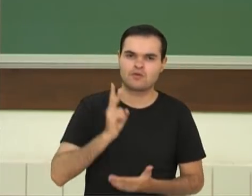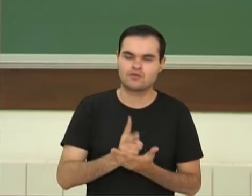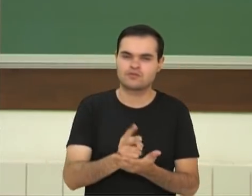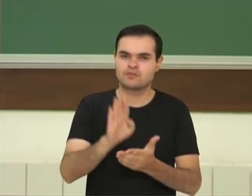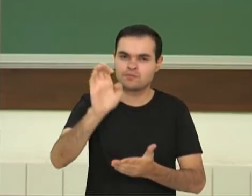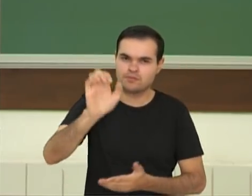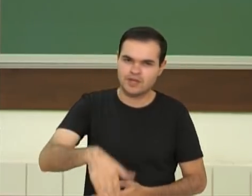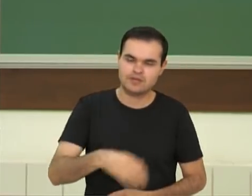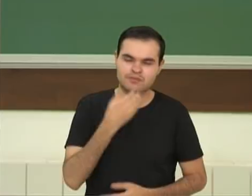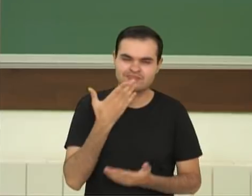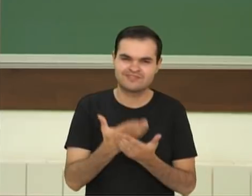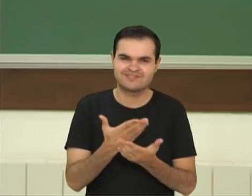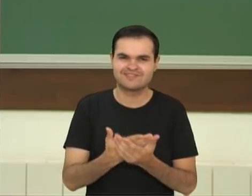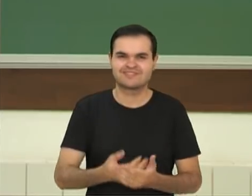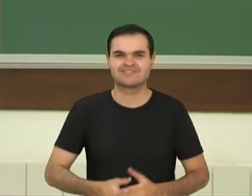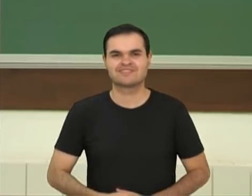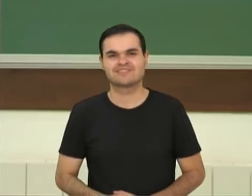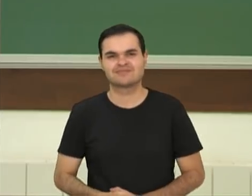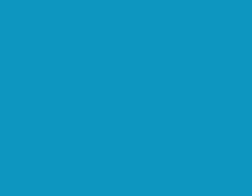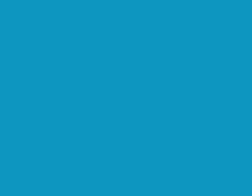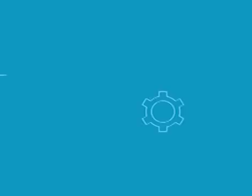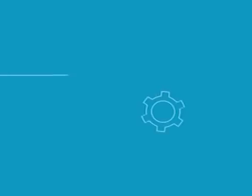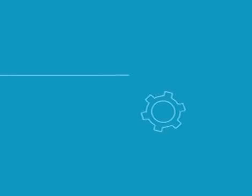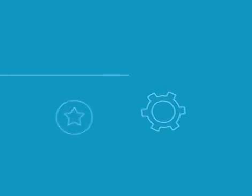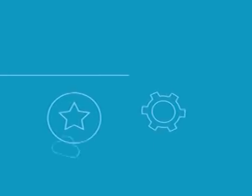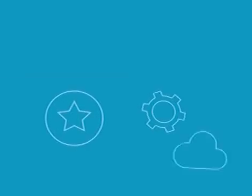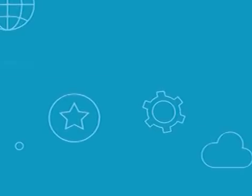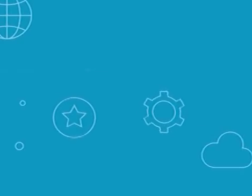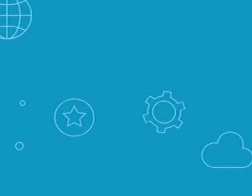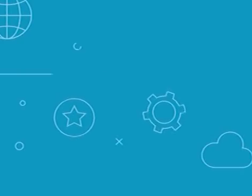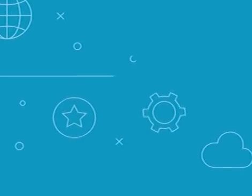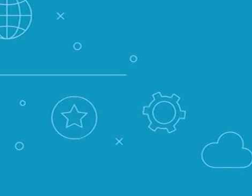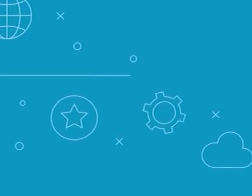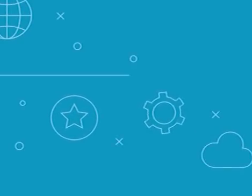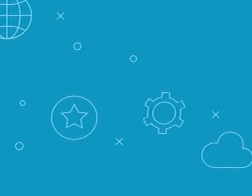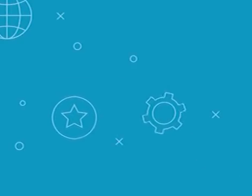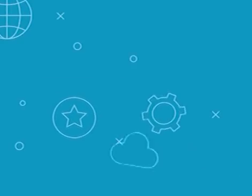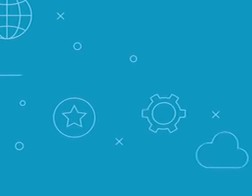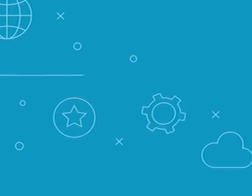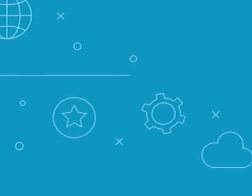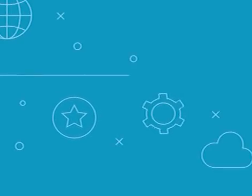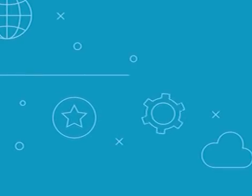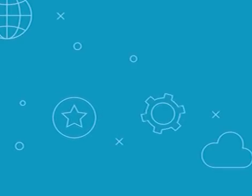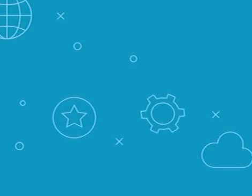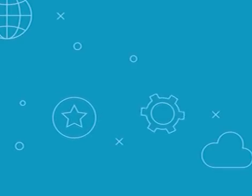continue bem e bons estudos.